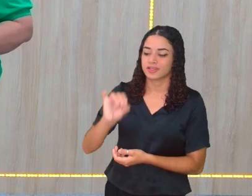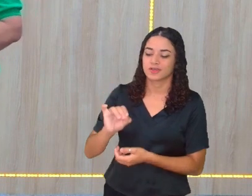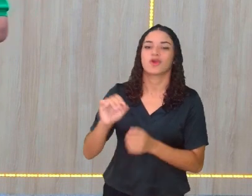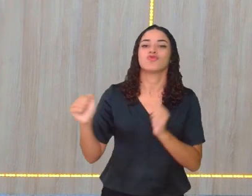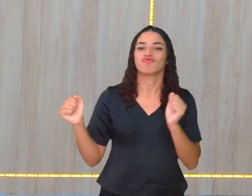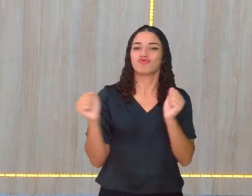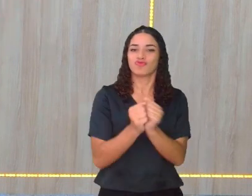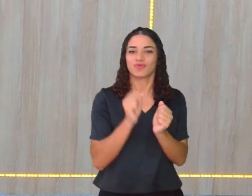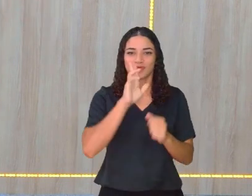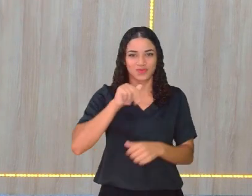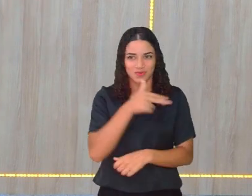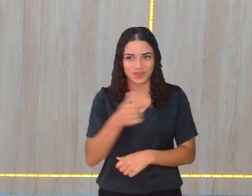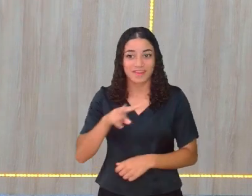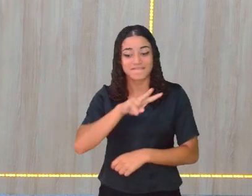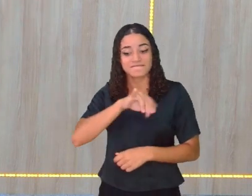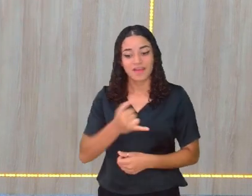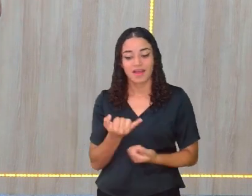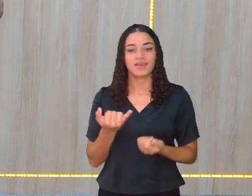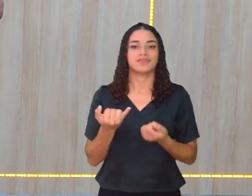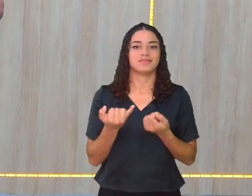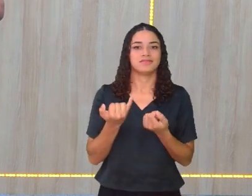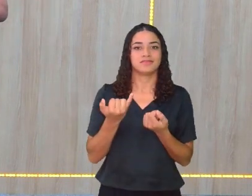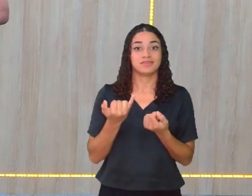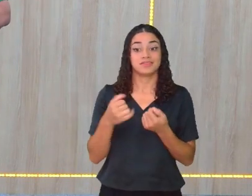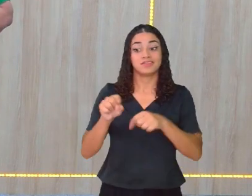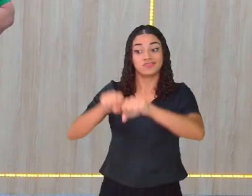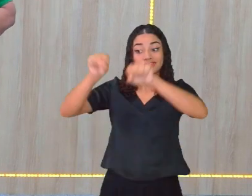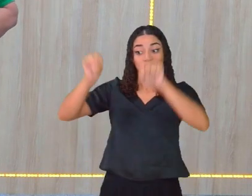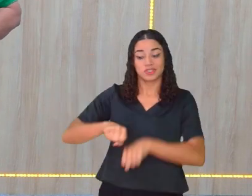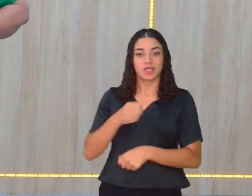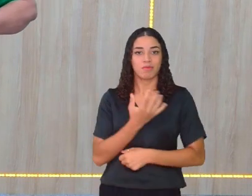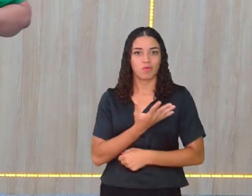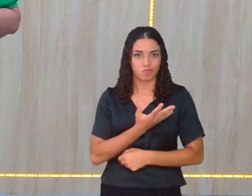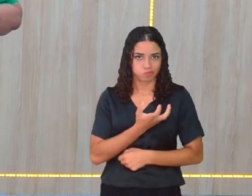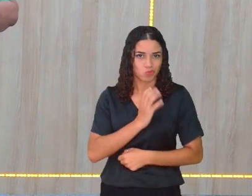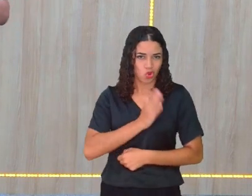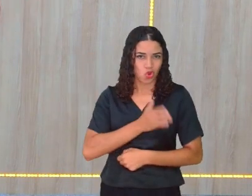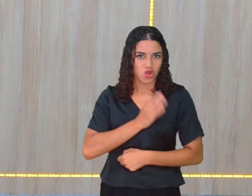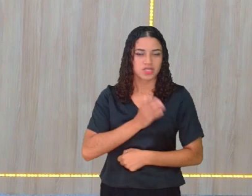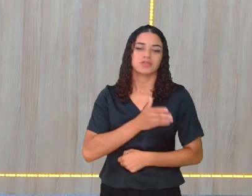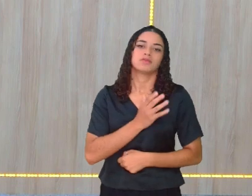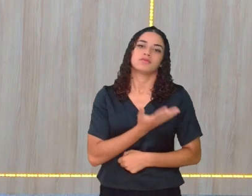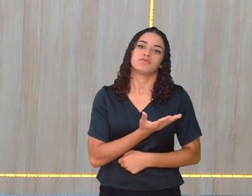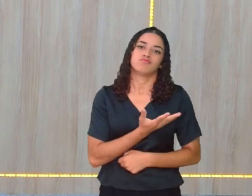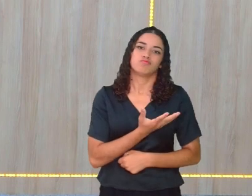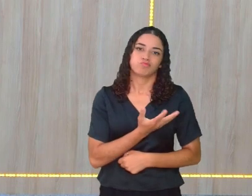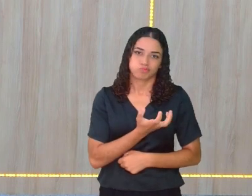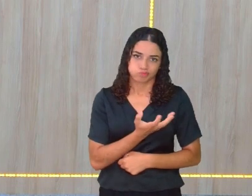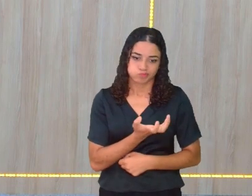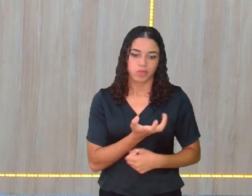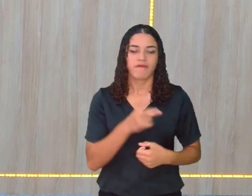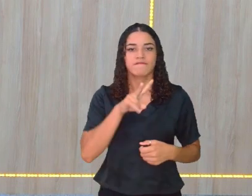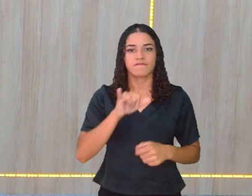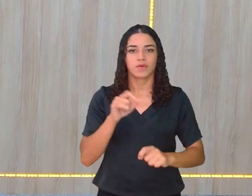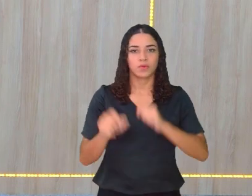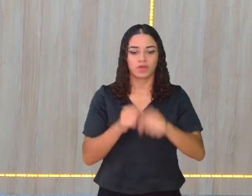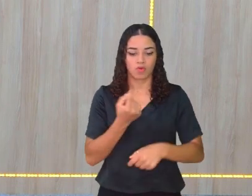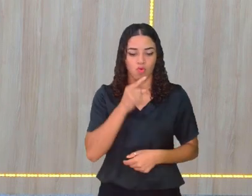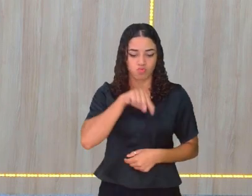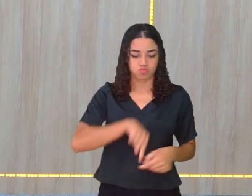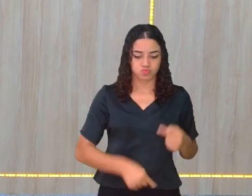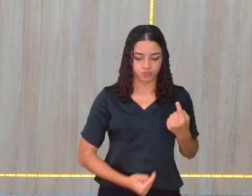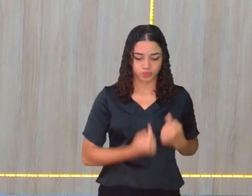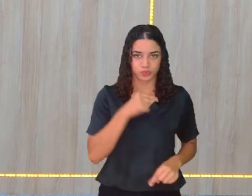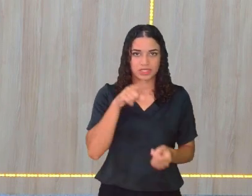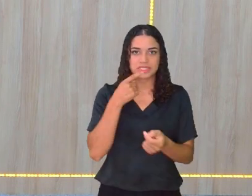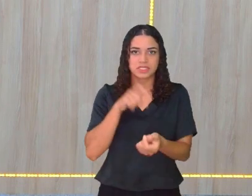os nutrientes, vão ser distribuídos pelo sistema cardiovascular. É o cardiovascular que vai distribuir para todos os órgãos,